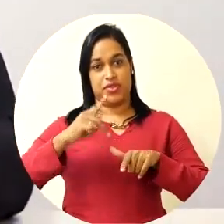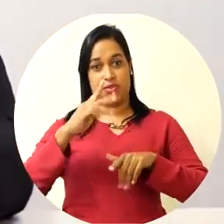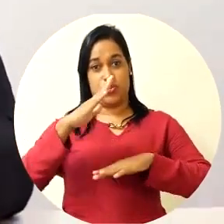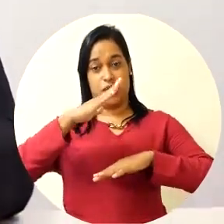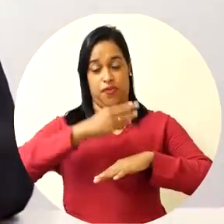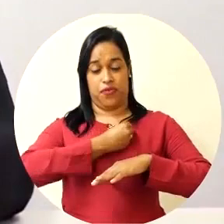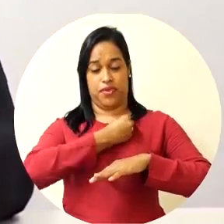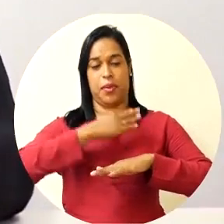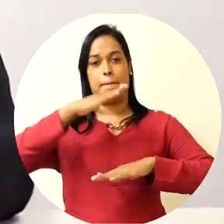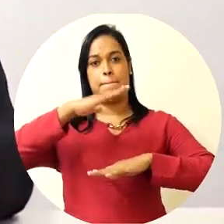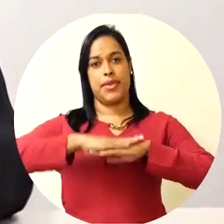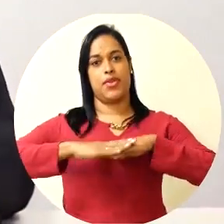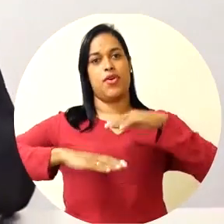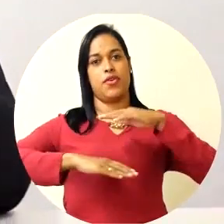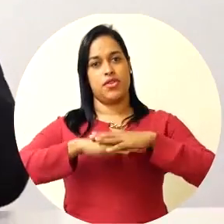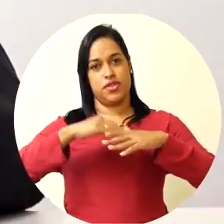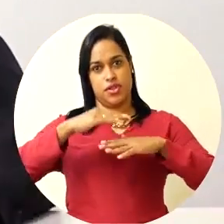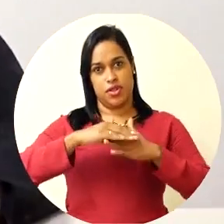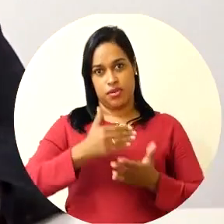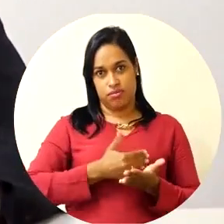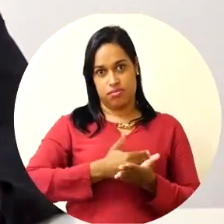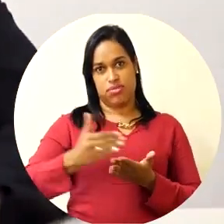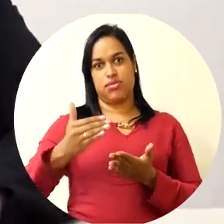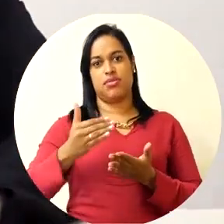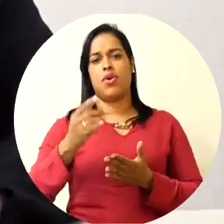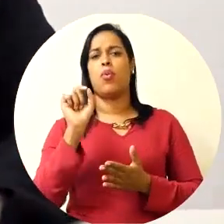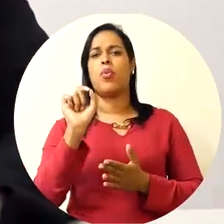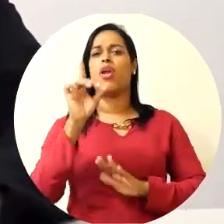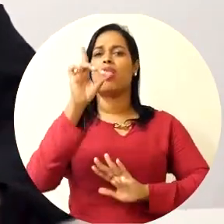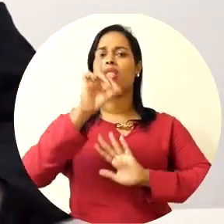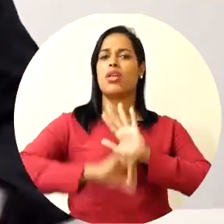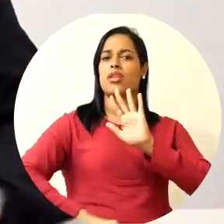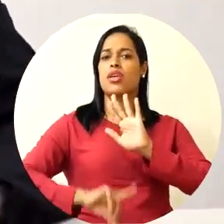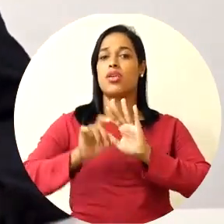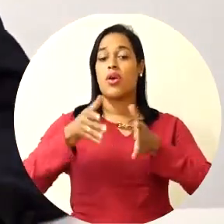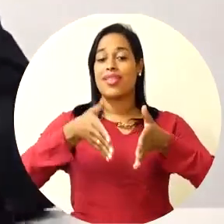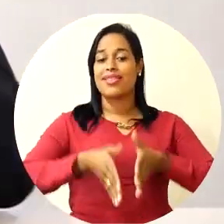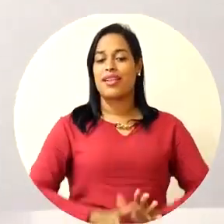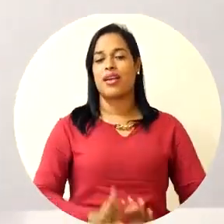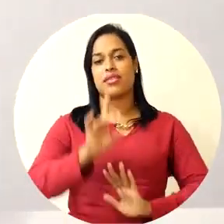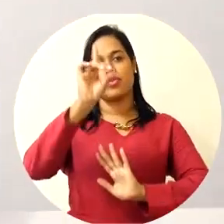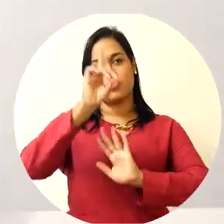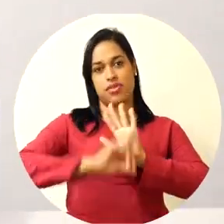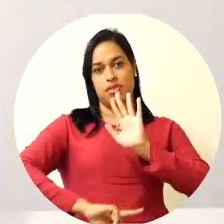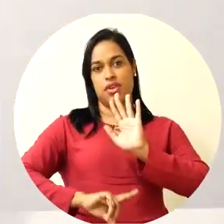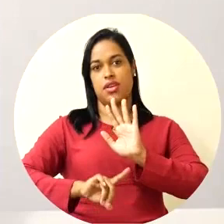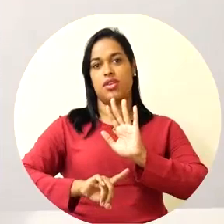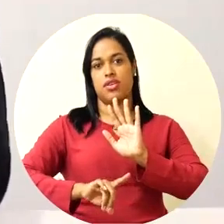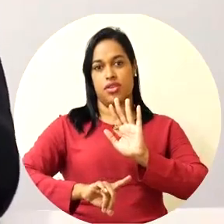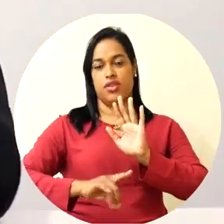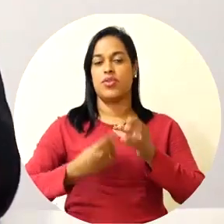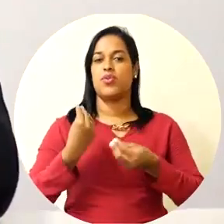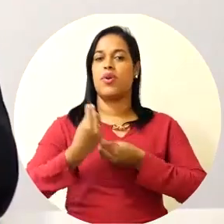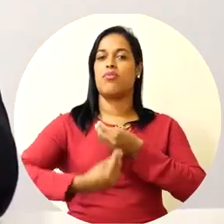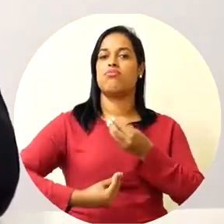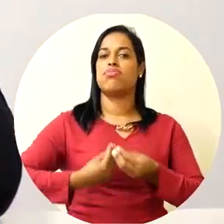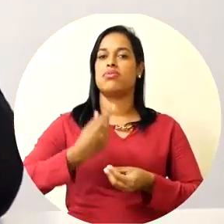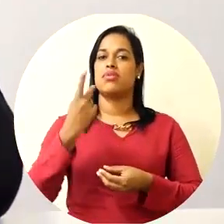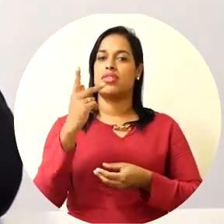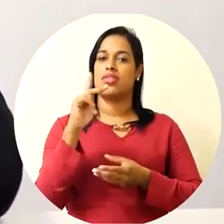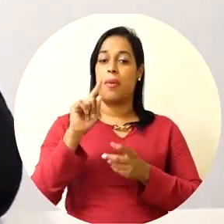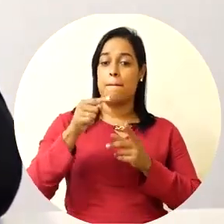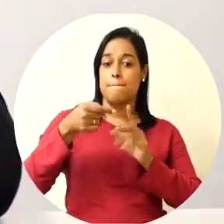trabalhista, sua vida profissional. Vamos iniciar com as fontes do direito. O que é fonte do direito? É onde nasce o direito, da onde emana